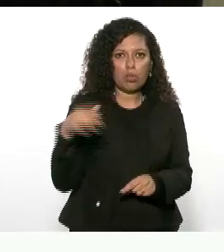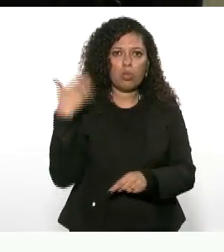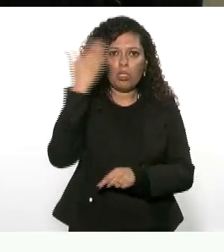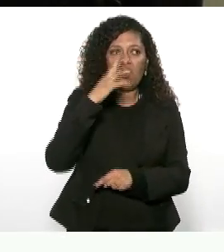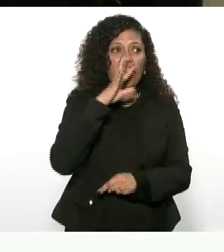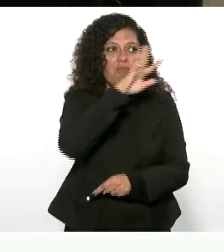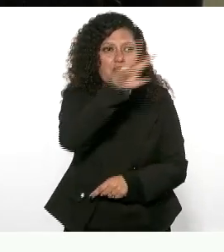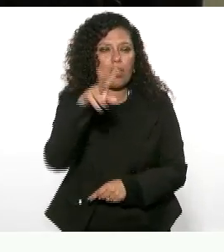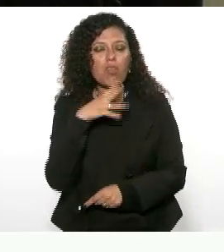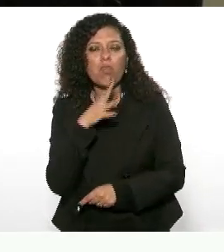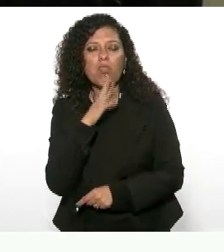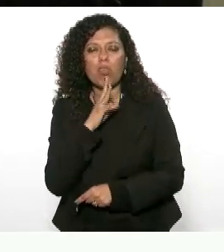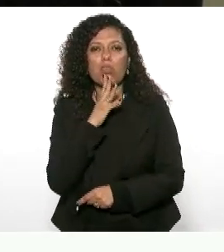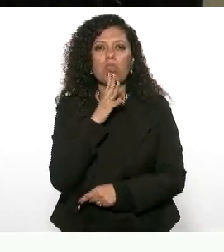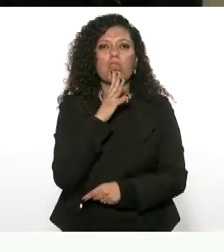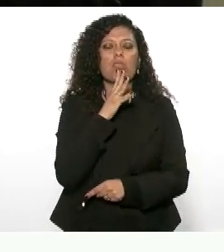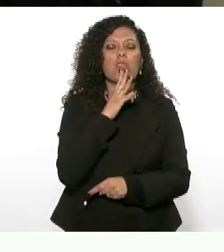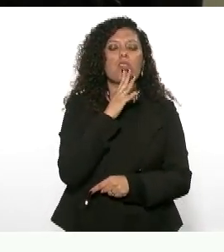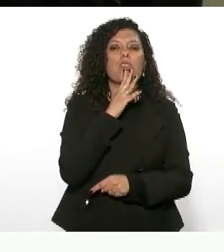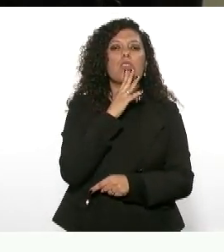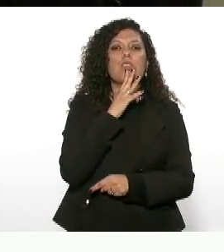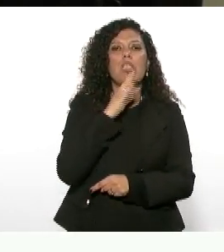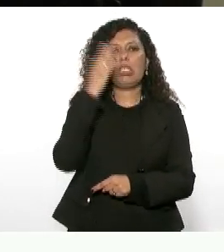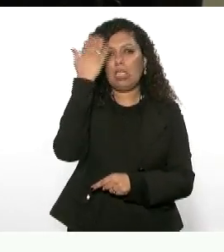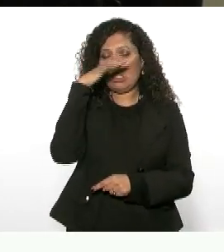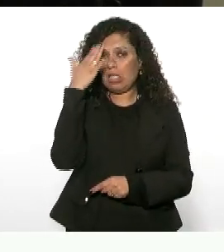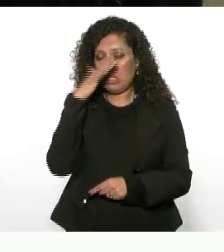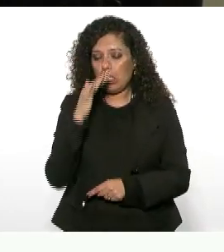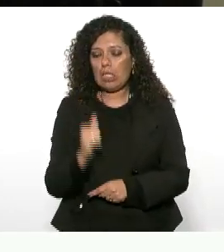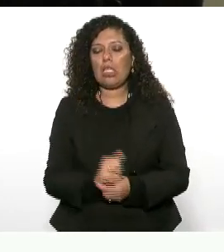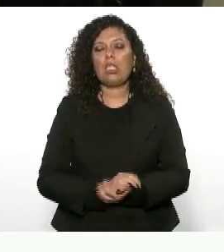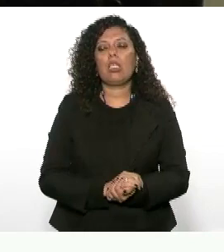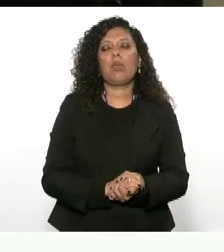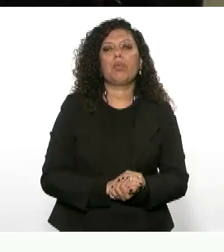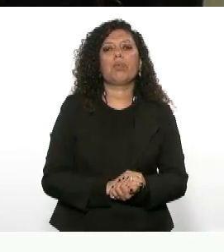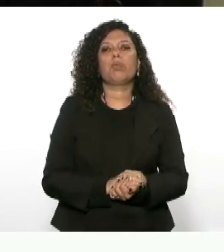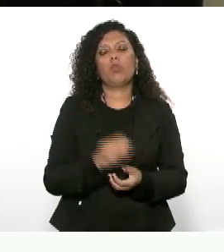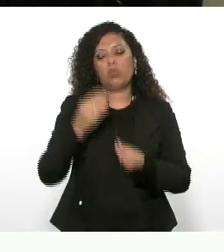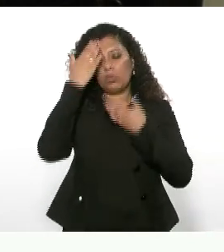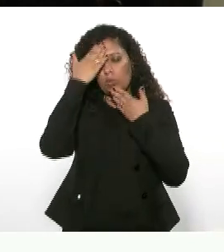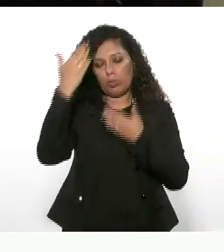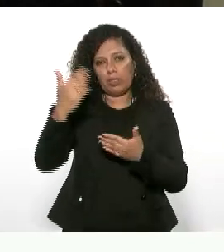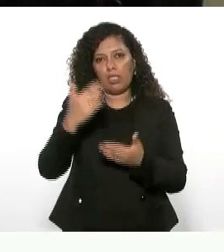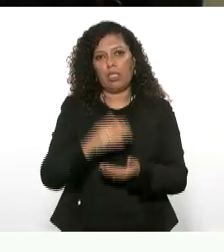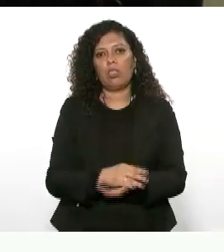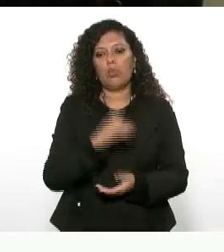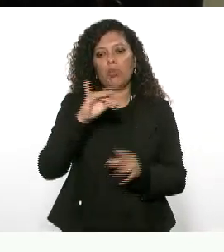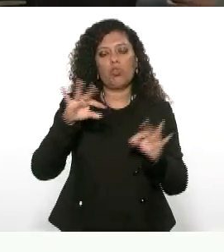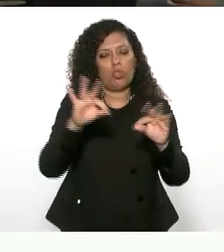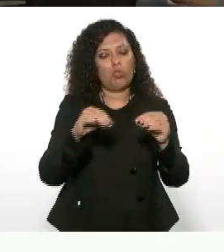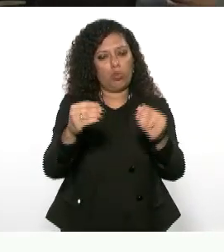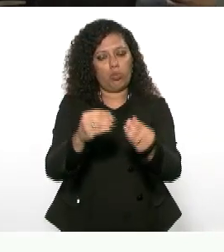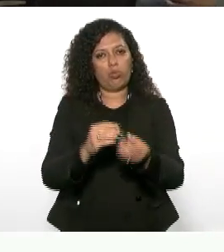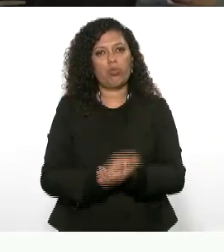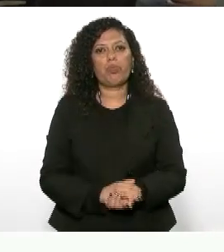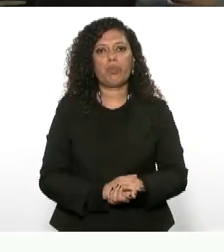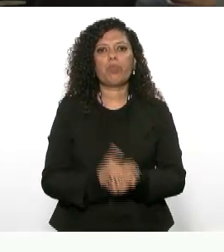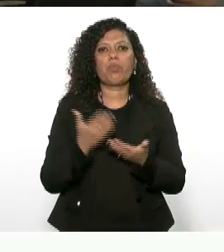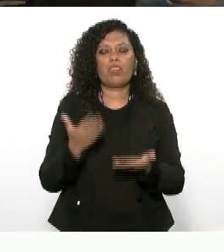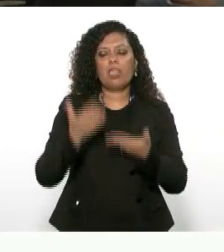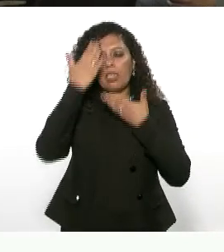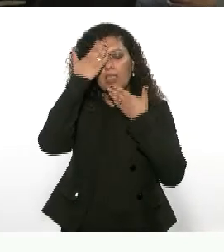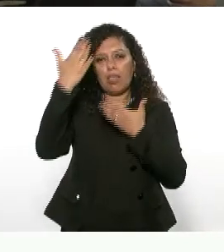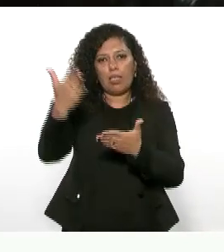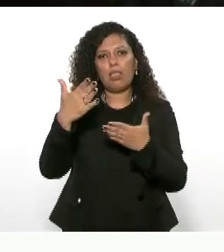o conhecimento, né, e realizar essas tratativas. Bom, muito obrigado, um bom dia a todos. Bom, eu queria